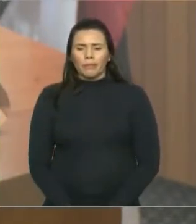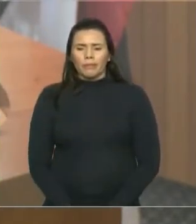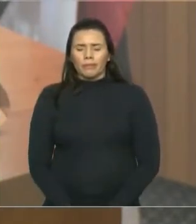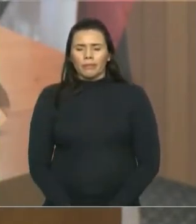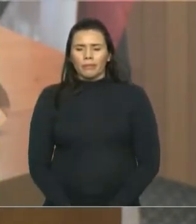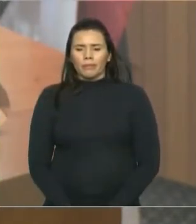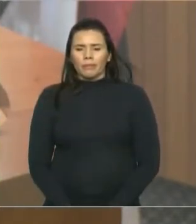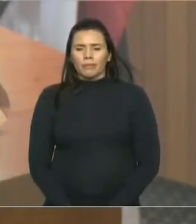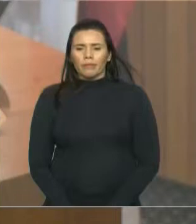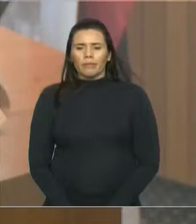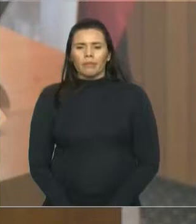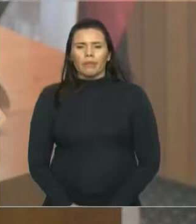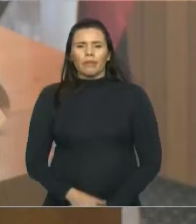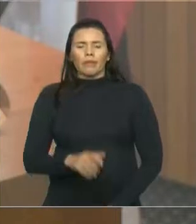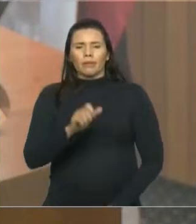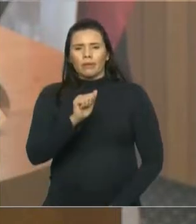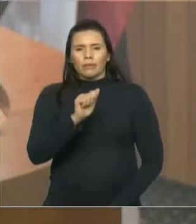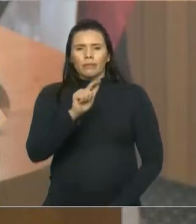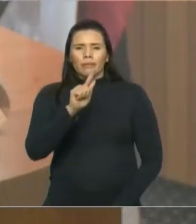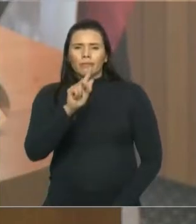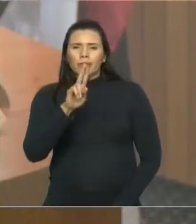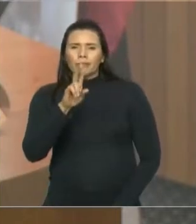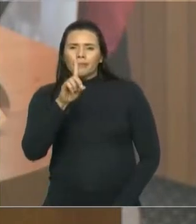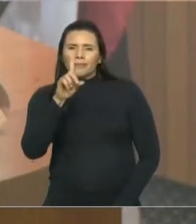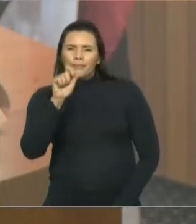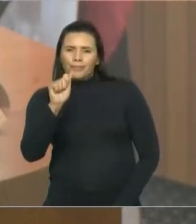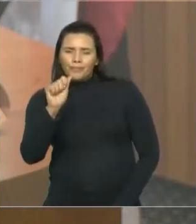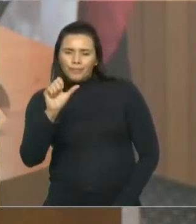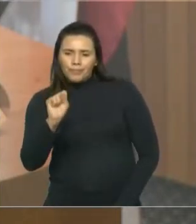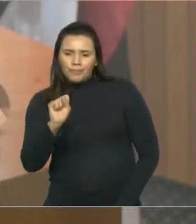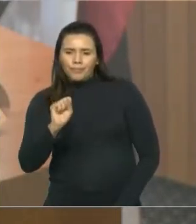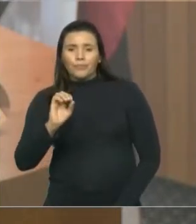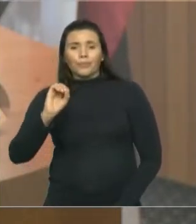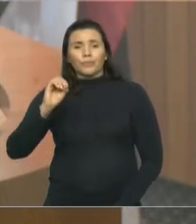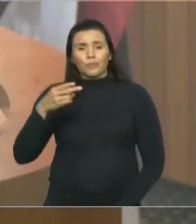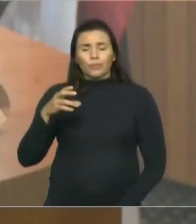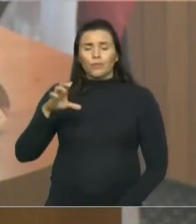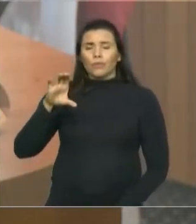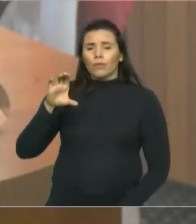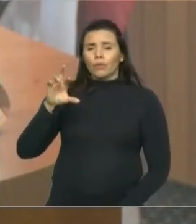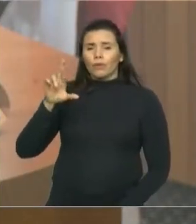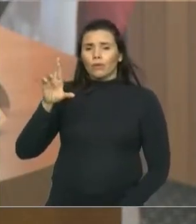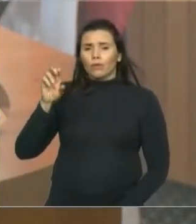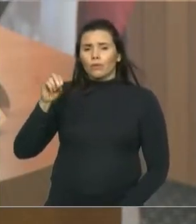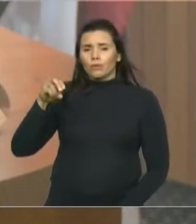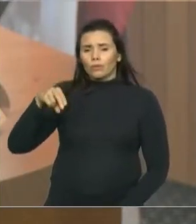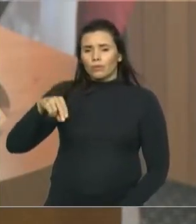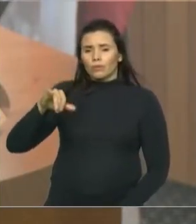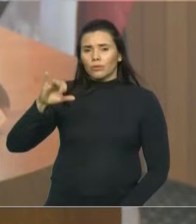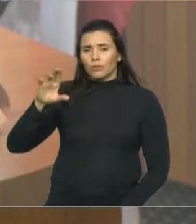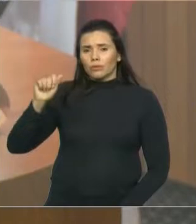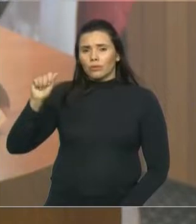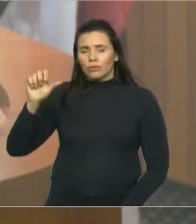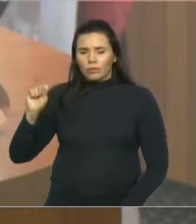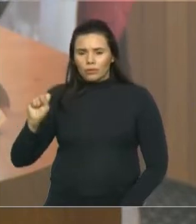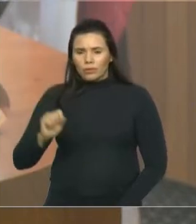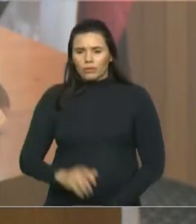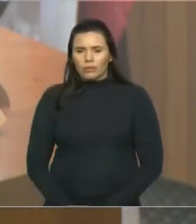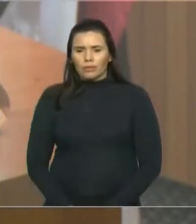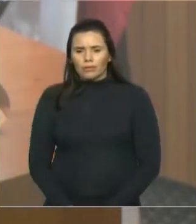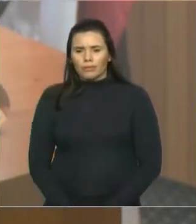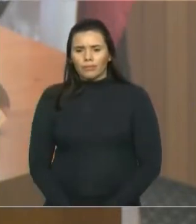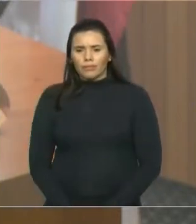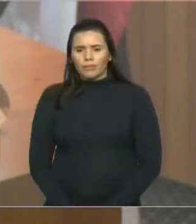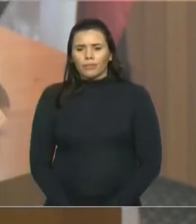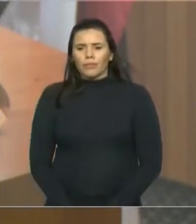condições agudas ou para a agudização de condições crônicas. A gente não trata o paciente antes dele piorar. A